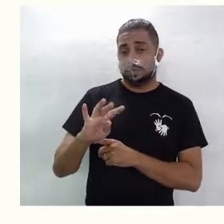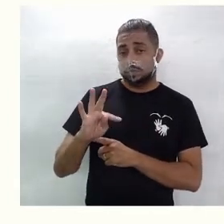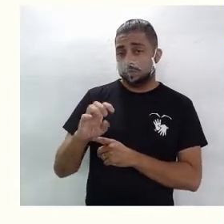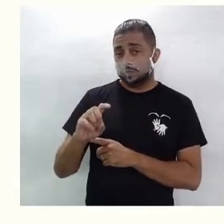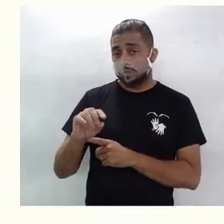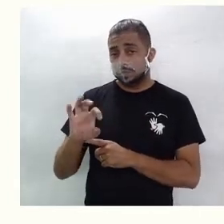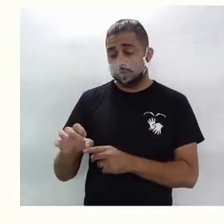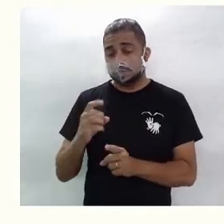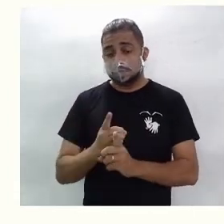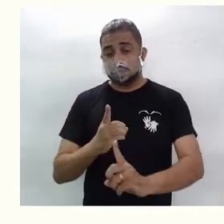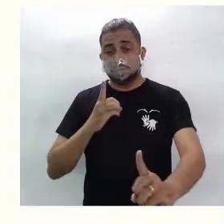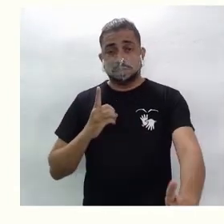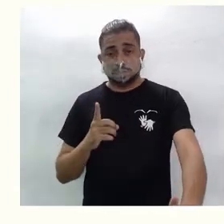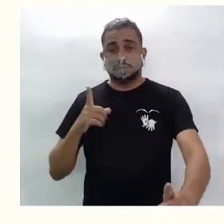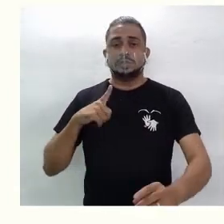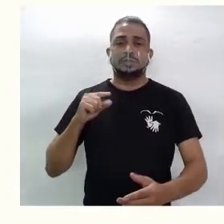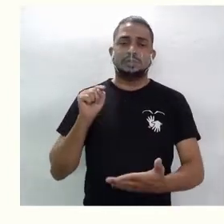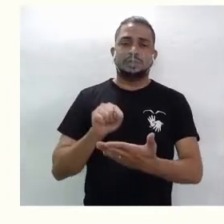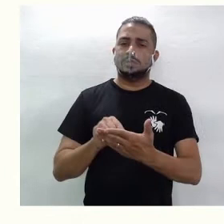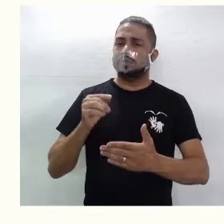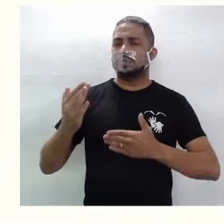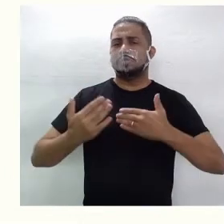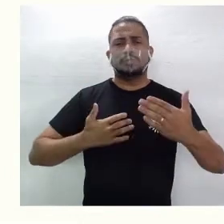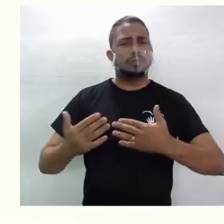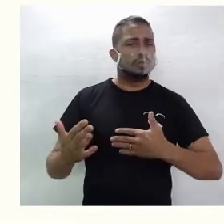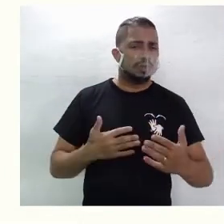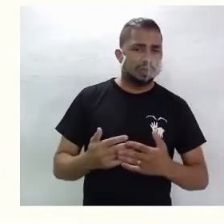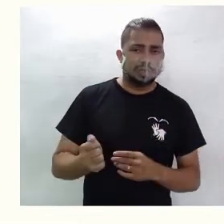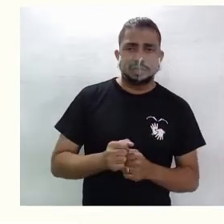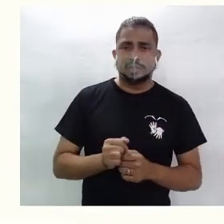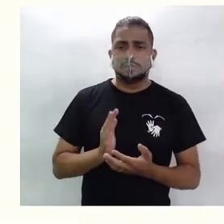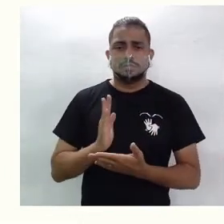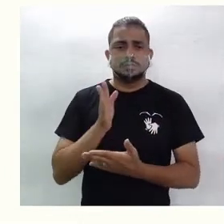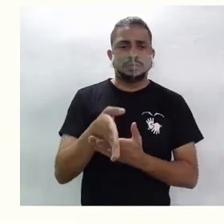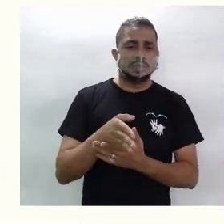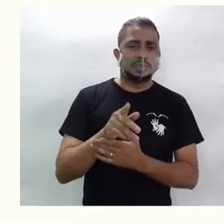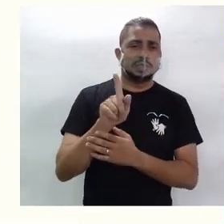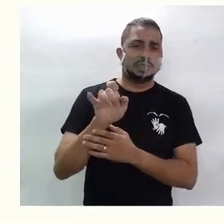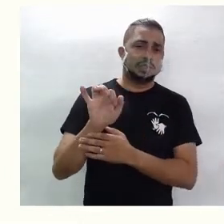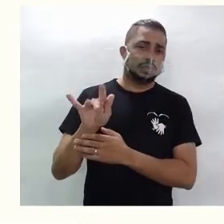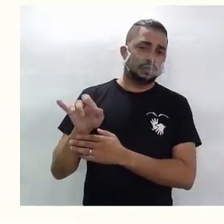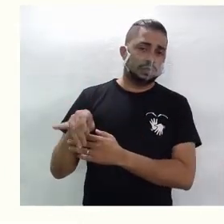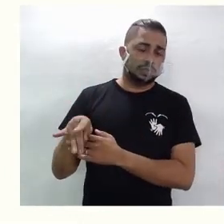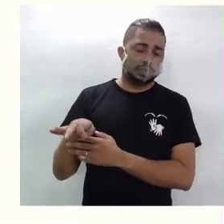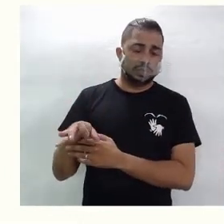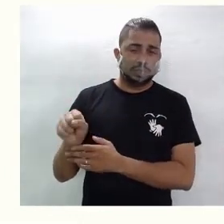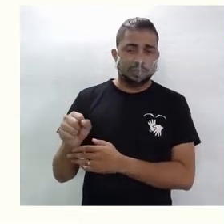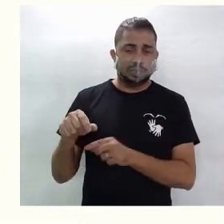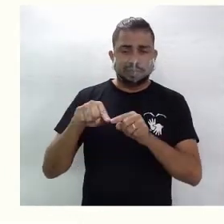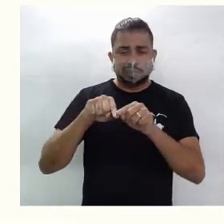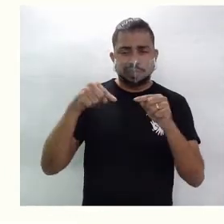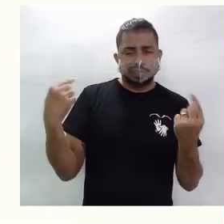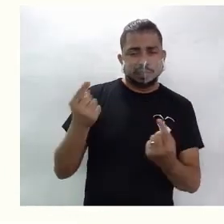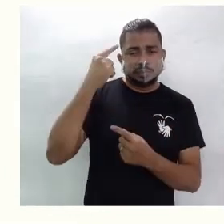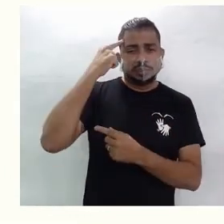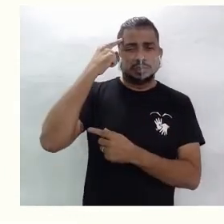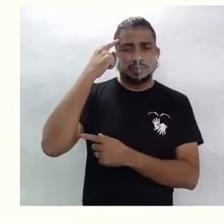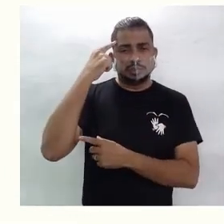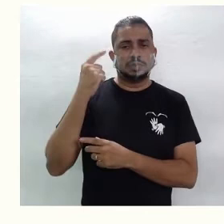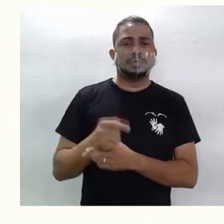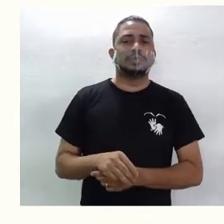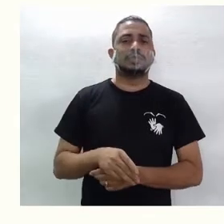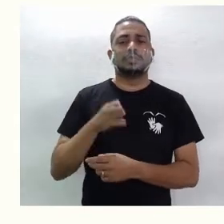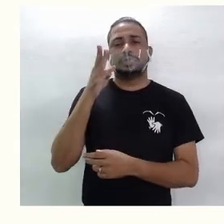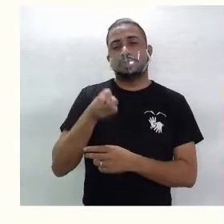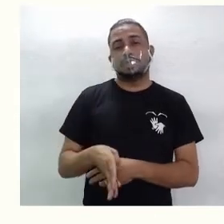com a distância de um ponto qualquer em direção a Greenwich, tá? Linha imaginária perpendicular à linha